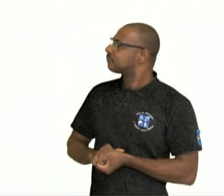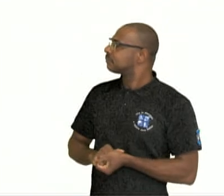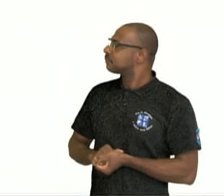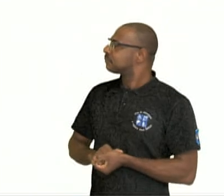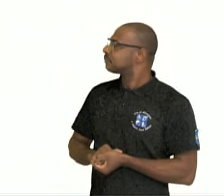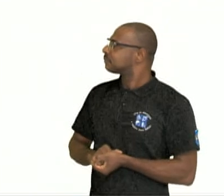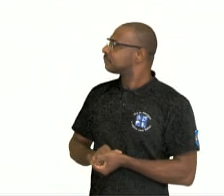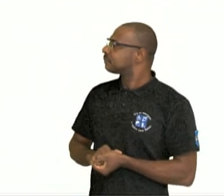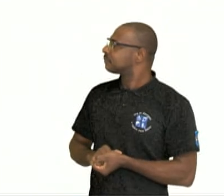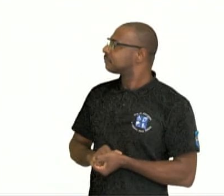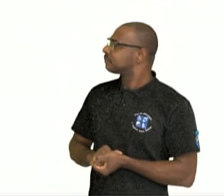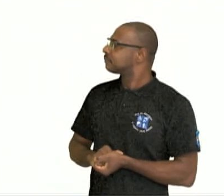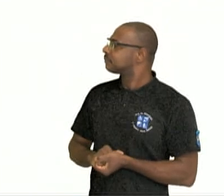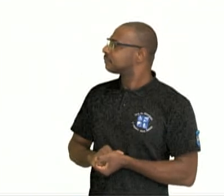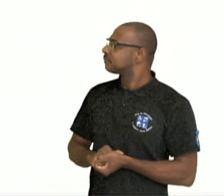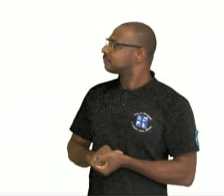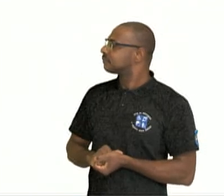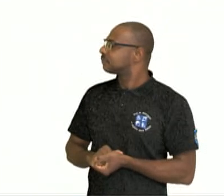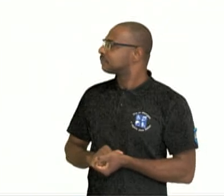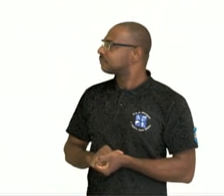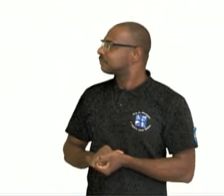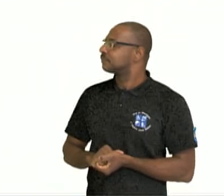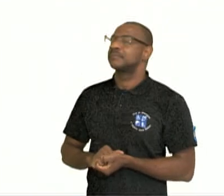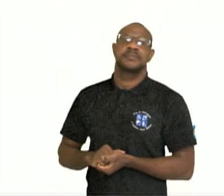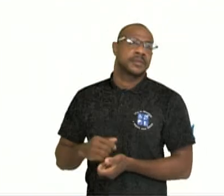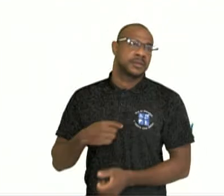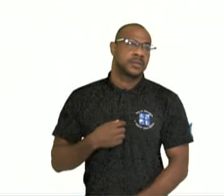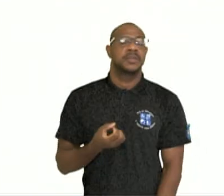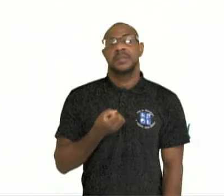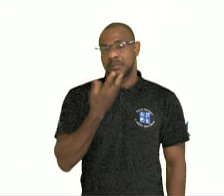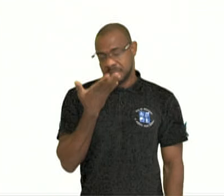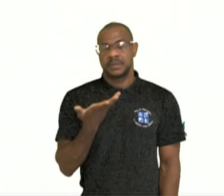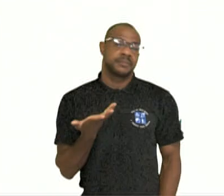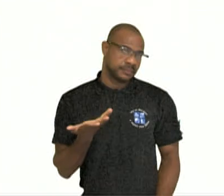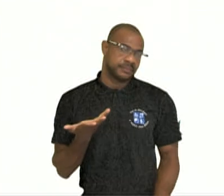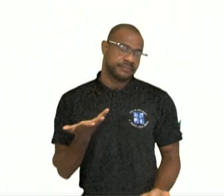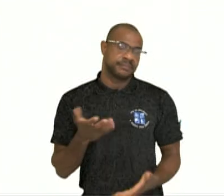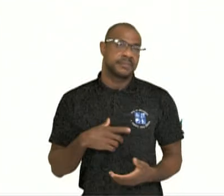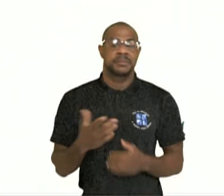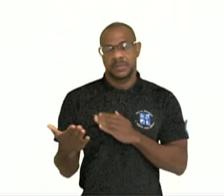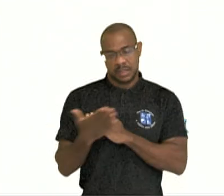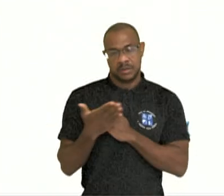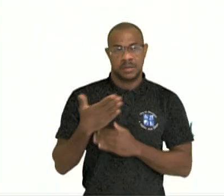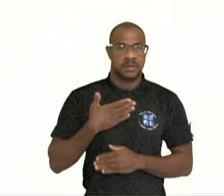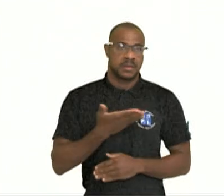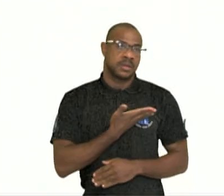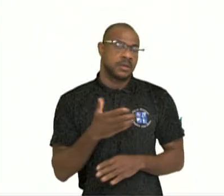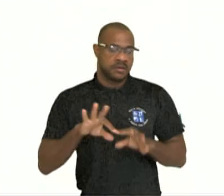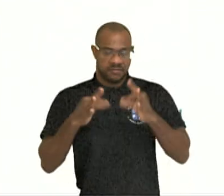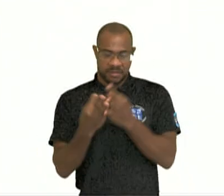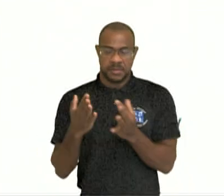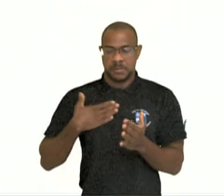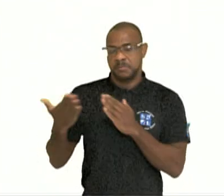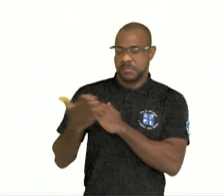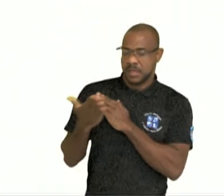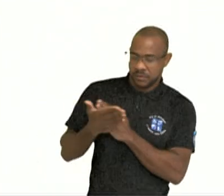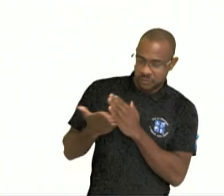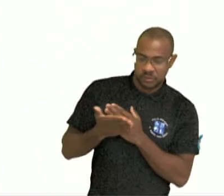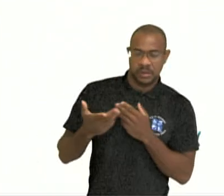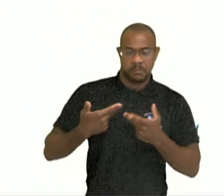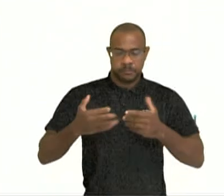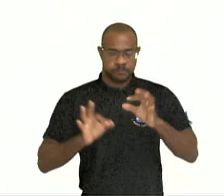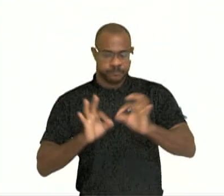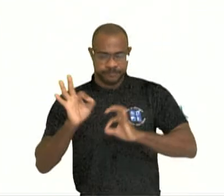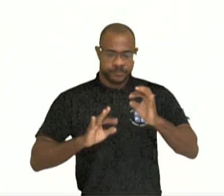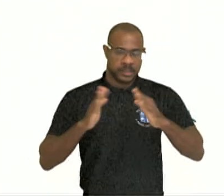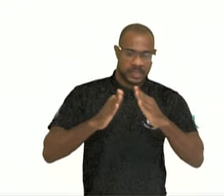escuela y de mi casa. Eu me dou muito bem com a minha família. Eles me ajudam com as tarefas da escola e também com as tarefas de casa.